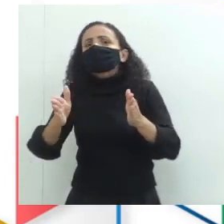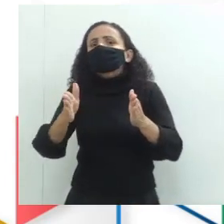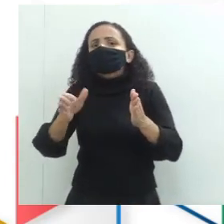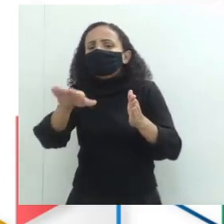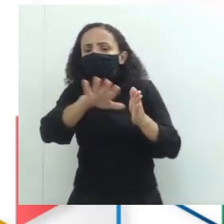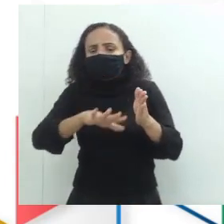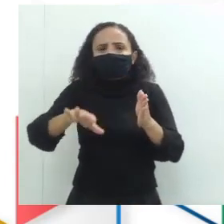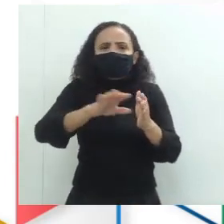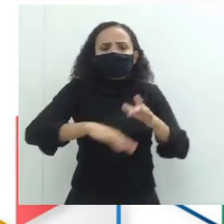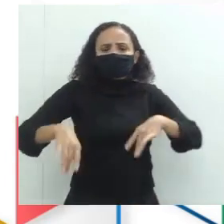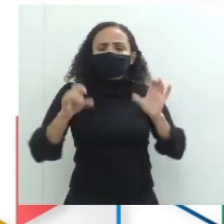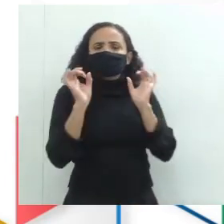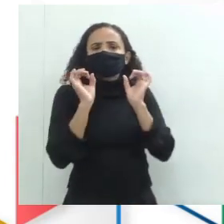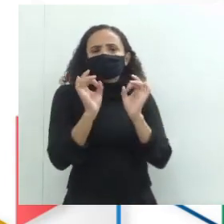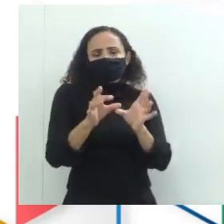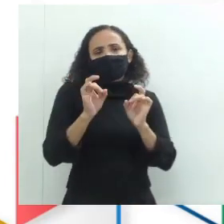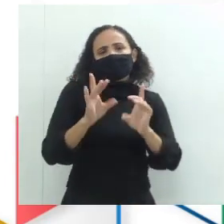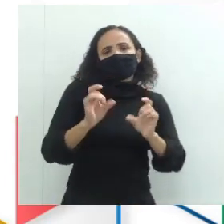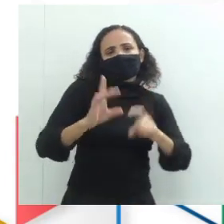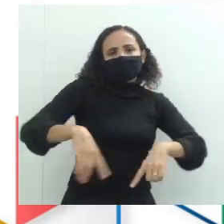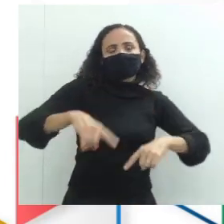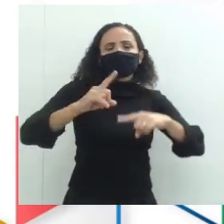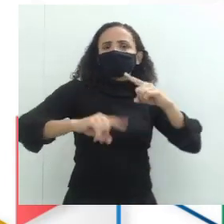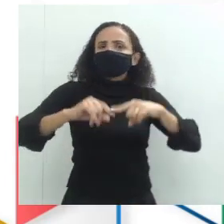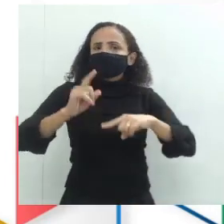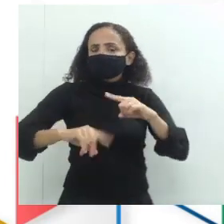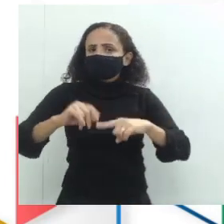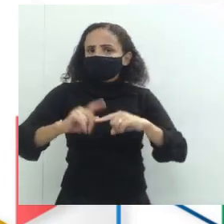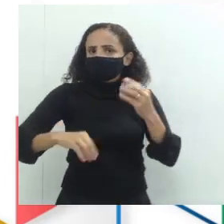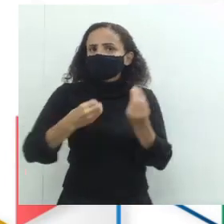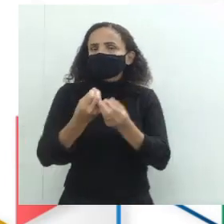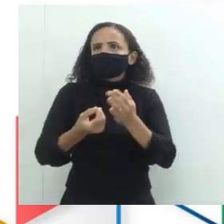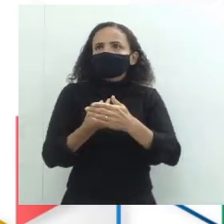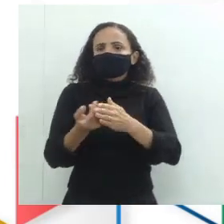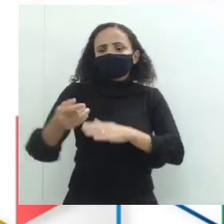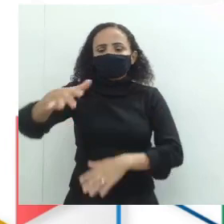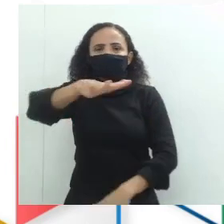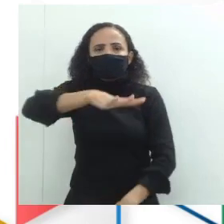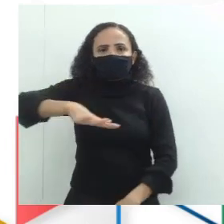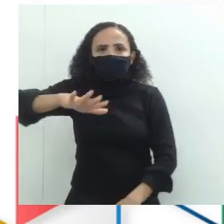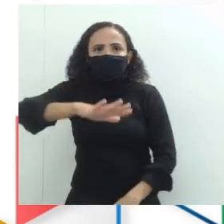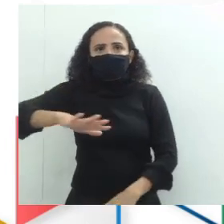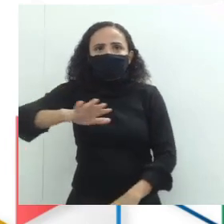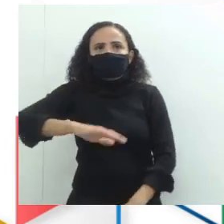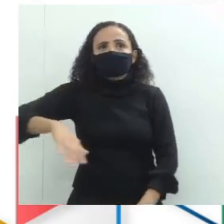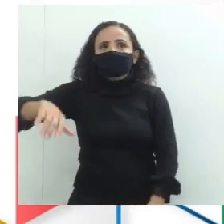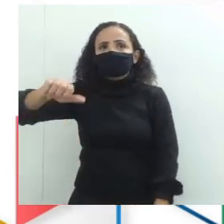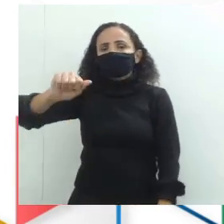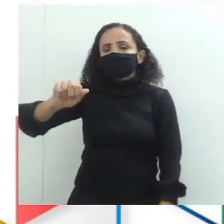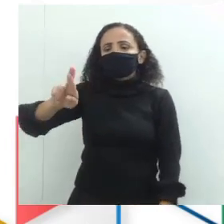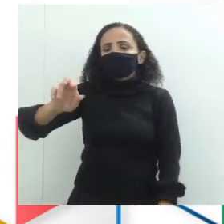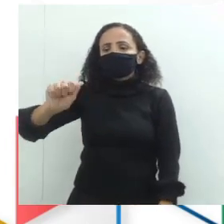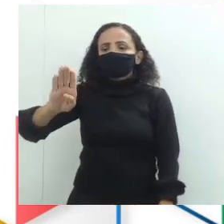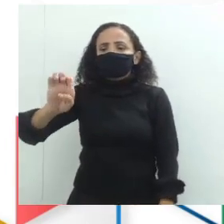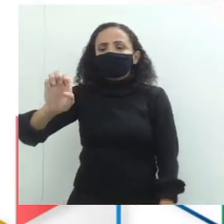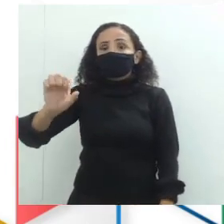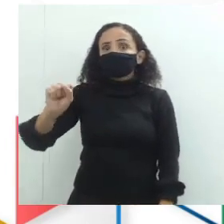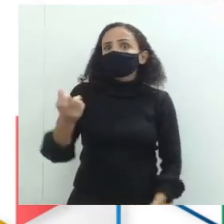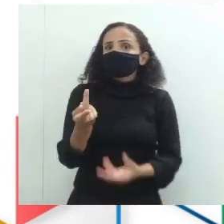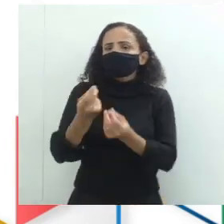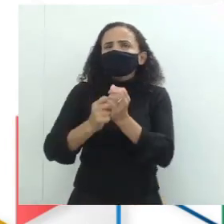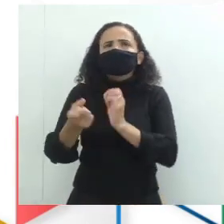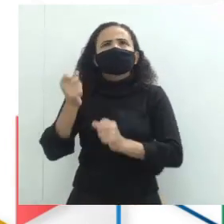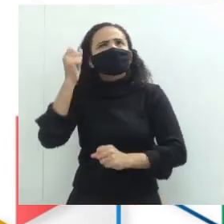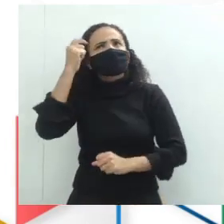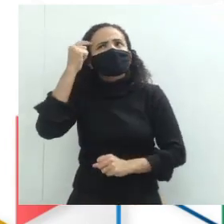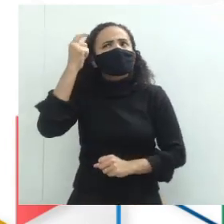nas vendas de iguarias, de produtos que naquela região eles conheciam muita gente, e aí eles trocavam essas